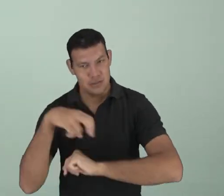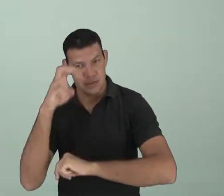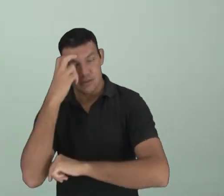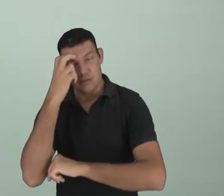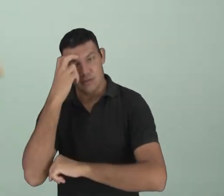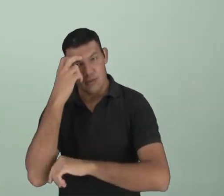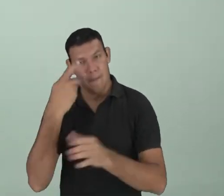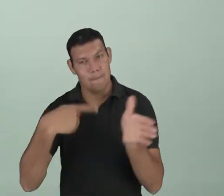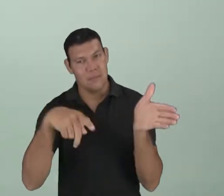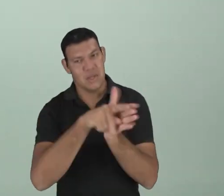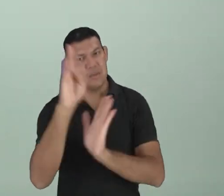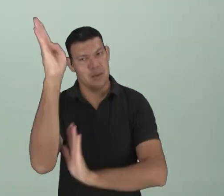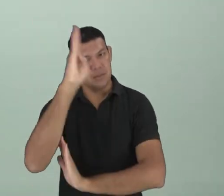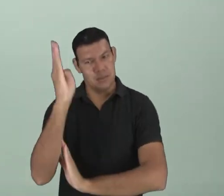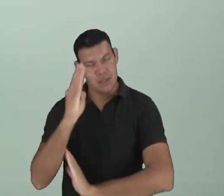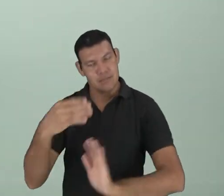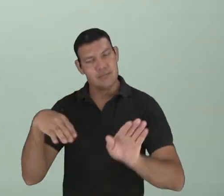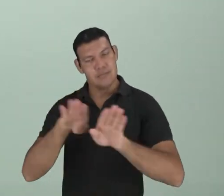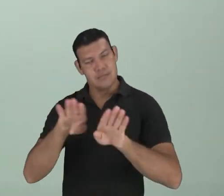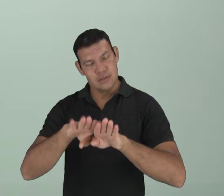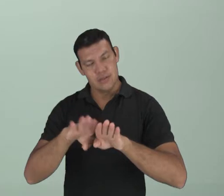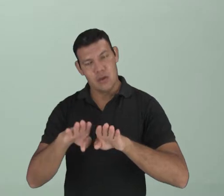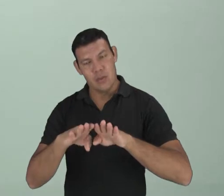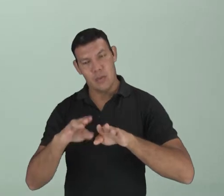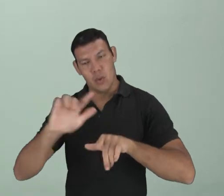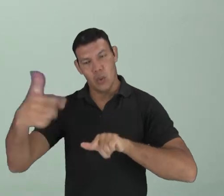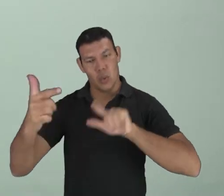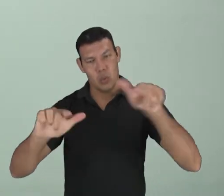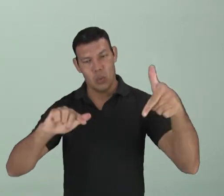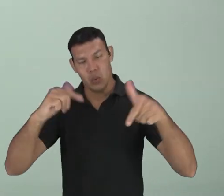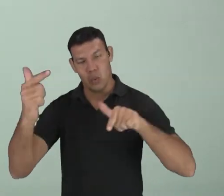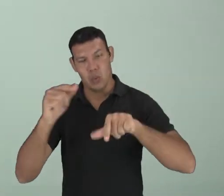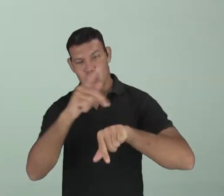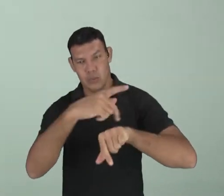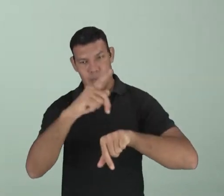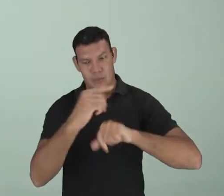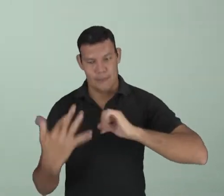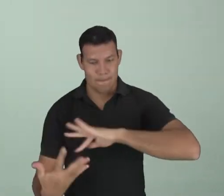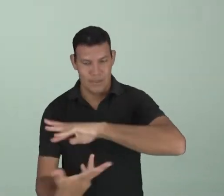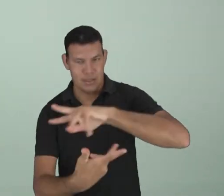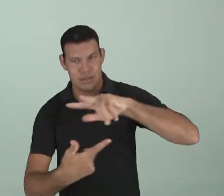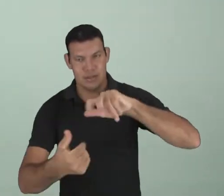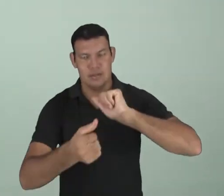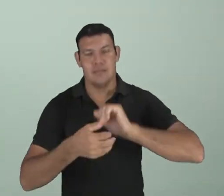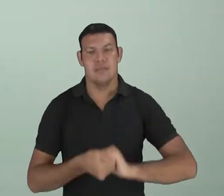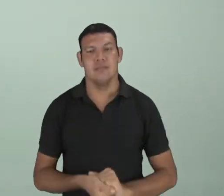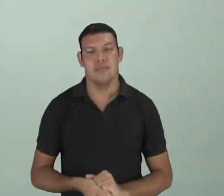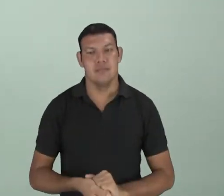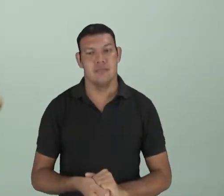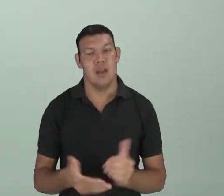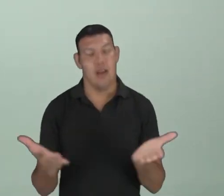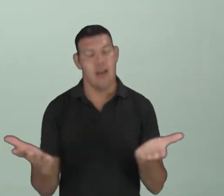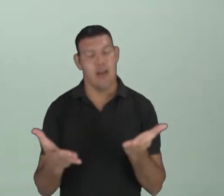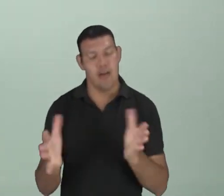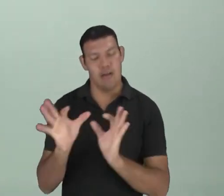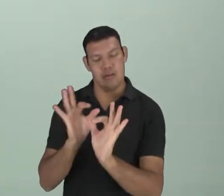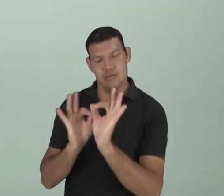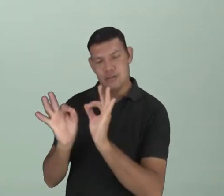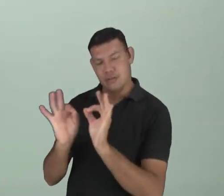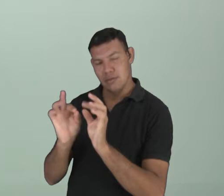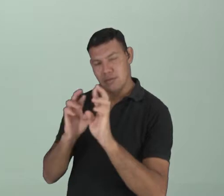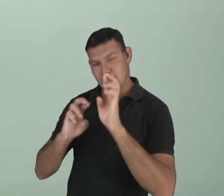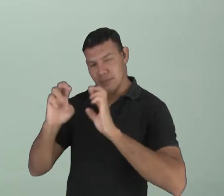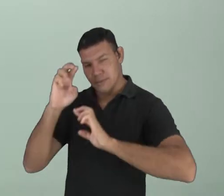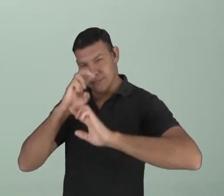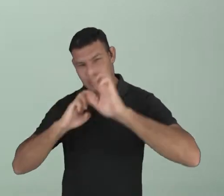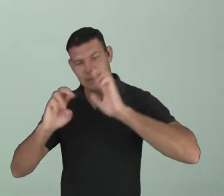nosso país quanto no mundo inteiro, certo? Então vamos ver um pouquinho desse contexto da organização. A gente vai ver a partir de duas perspectivas